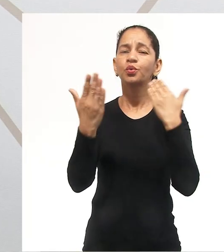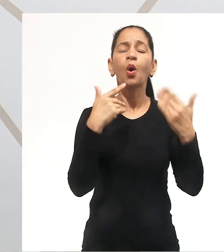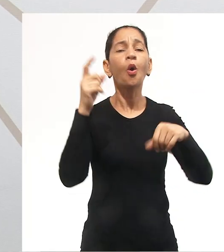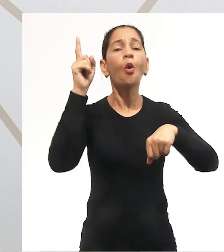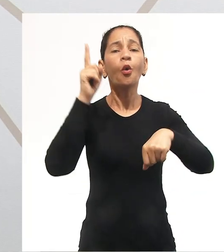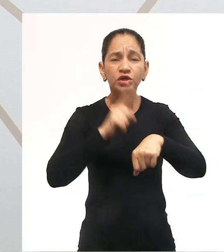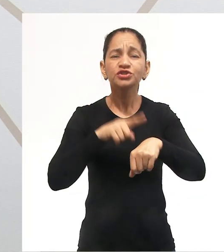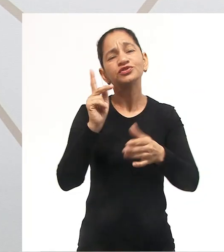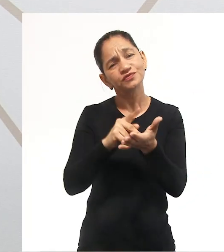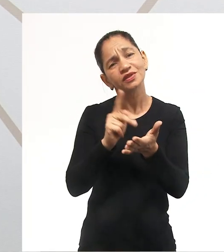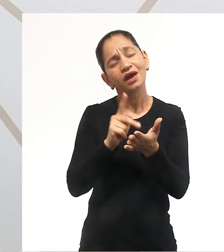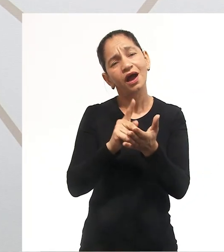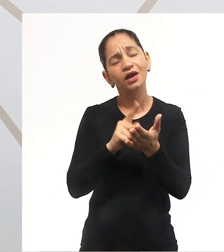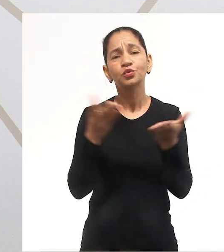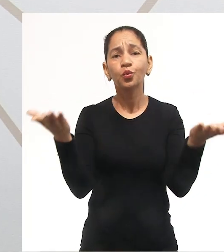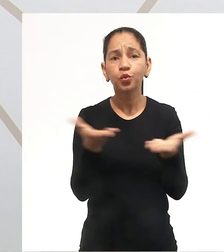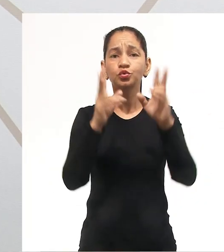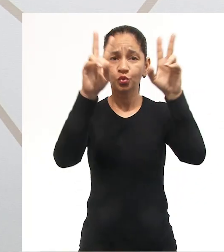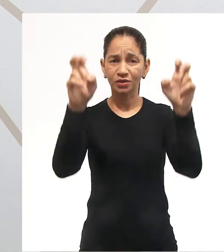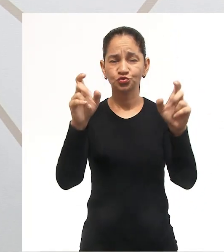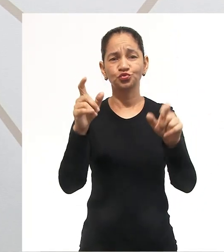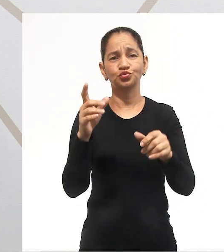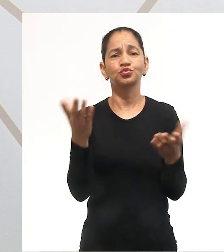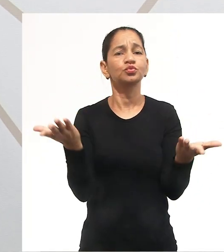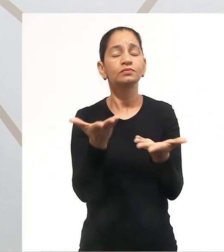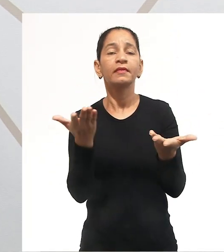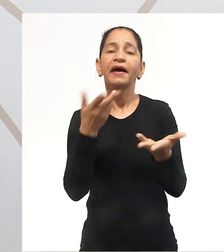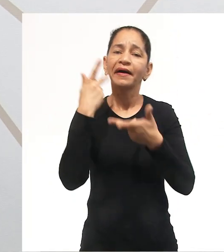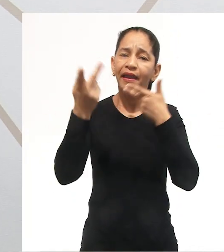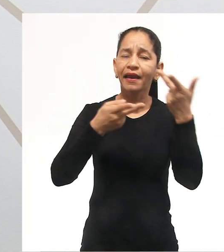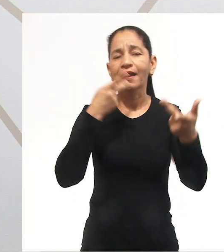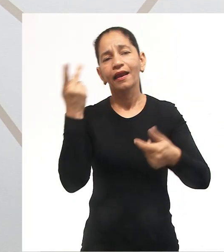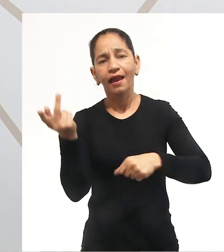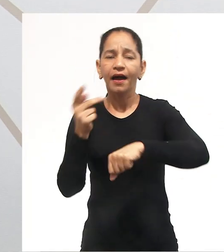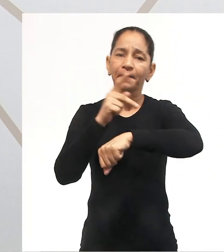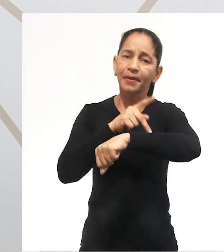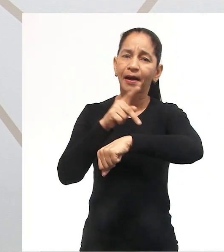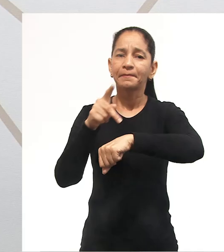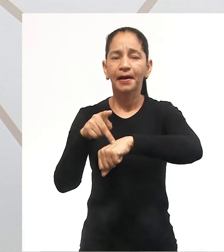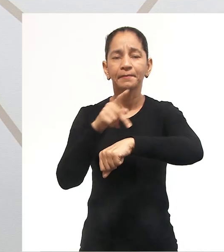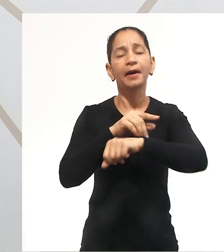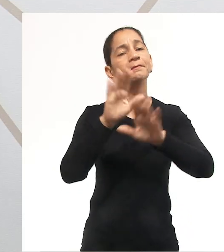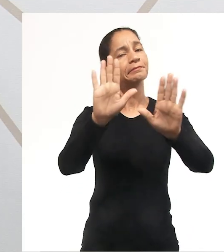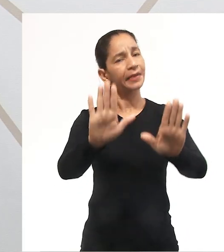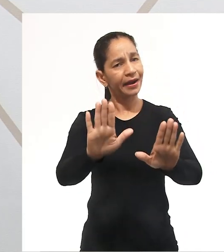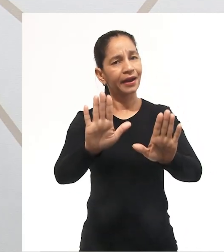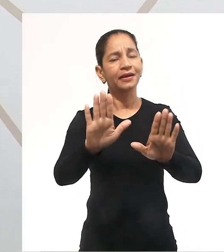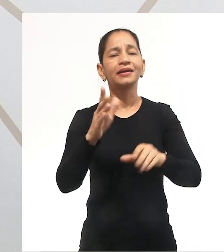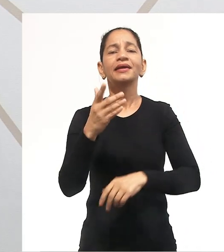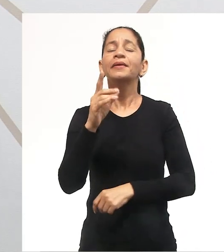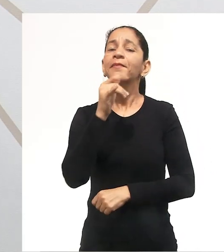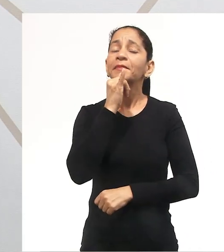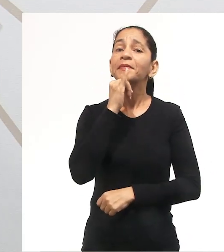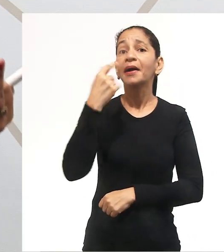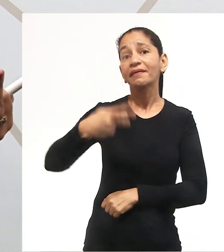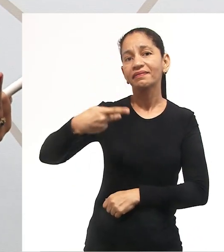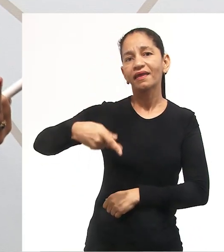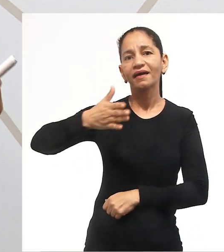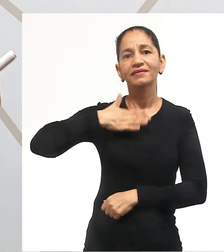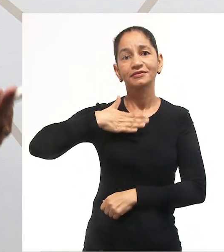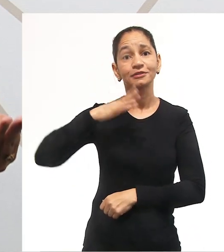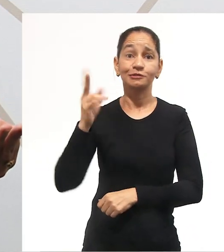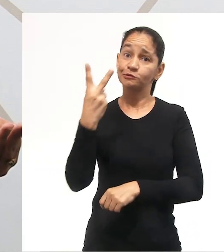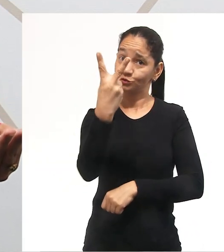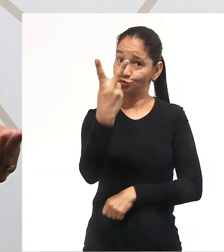a respeito primeiro do quê? Bom, a gente fala aqui do curso de pedagogia, que tem aqui no Instituto, do